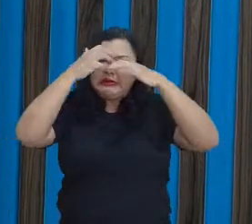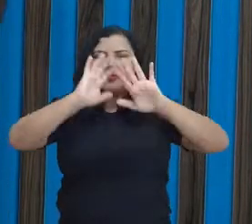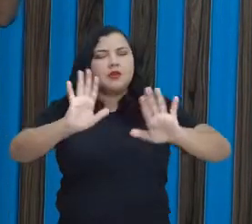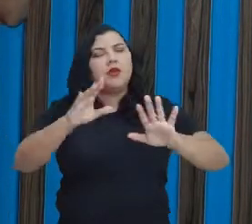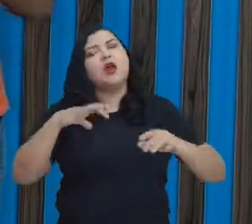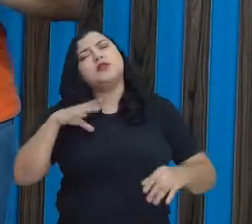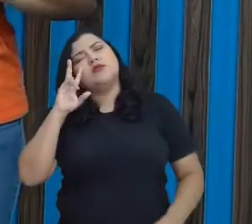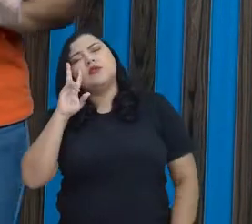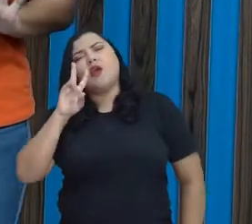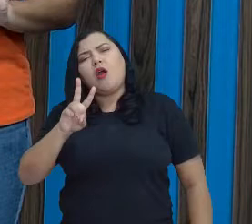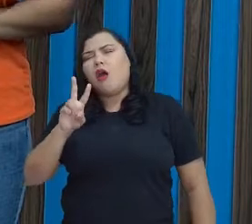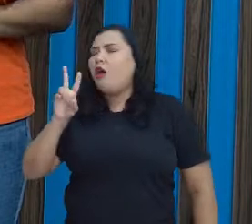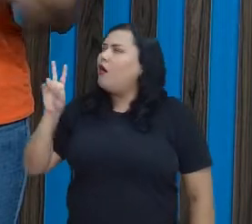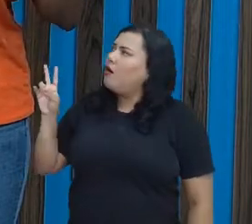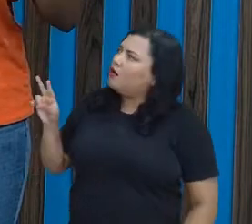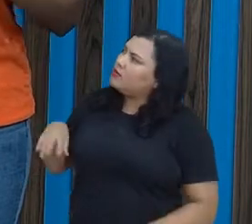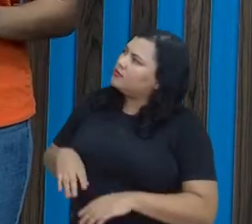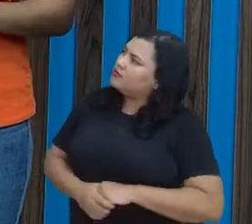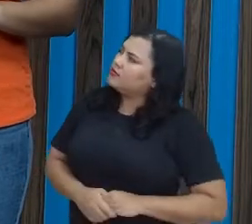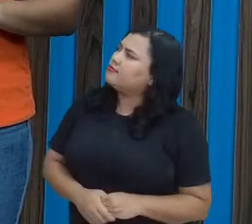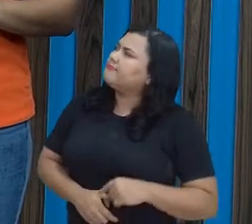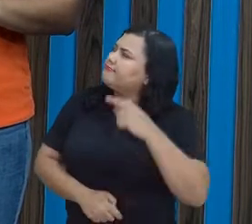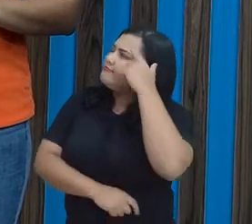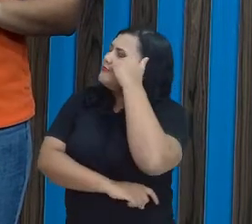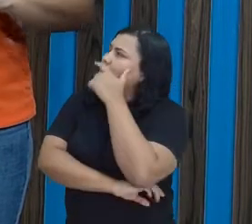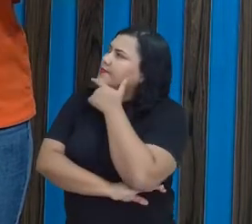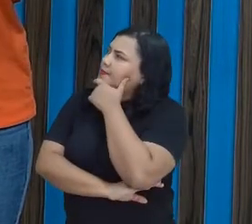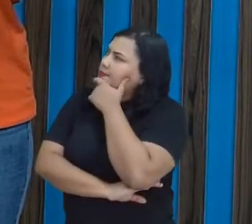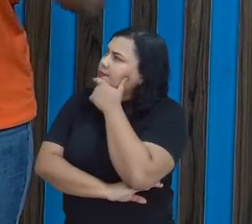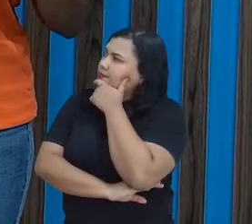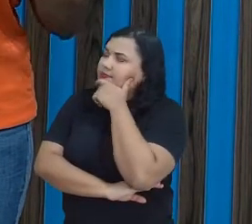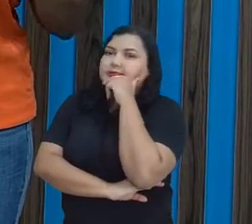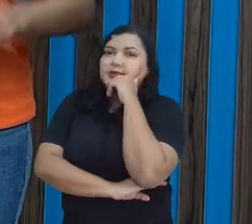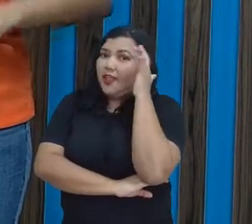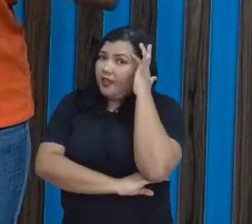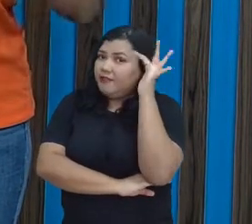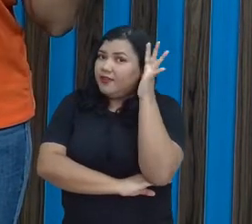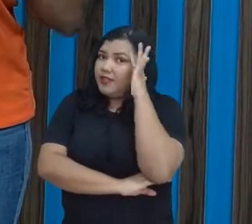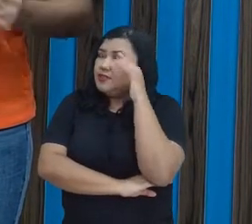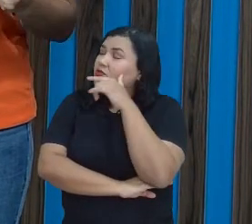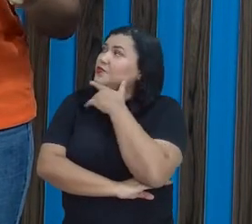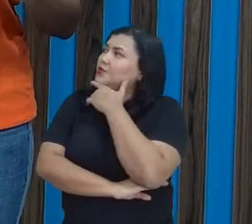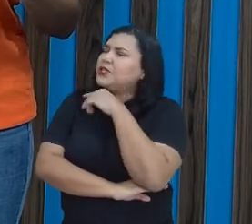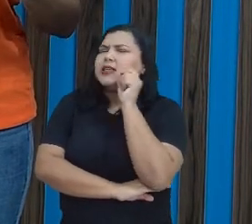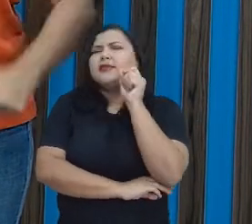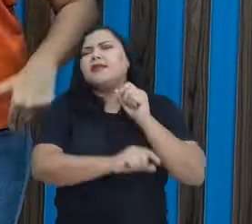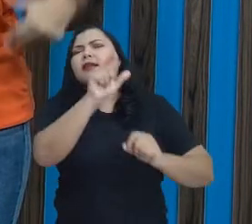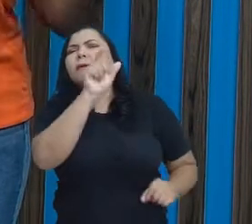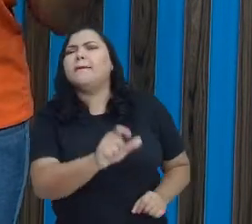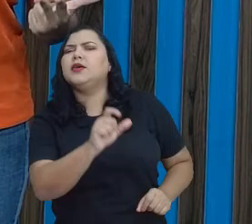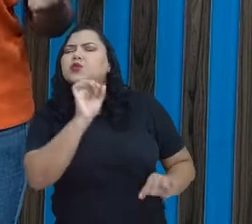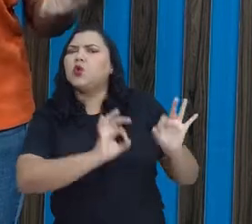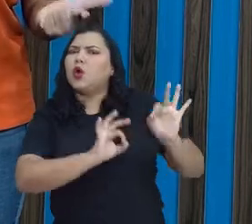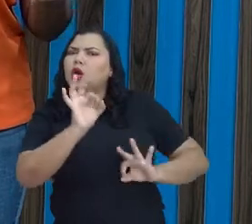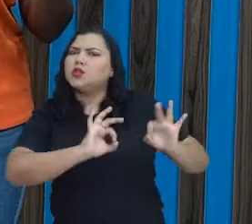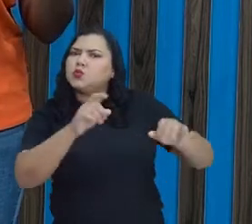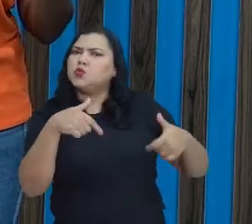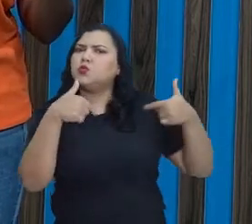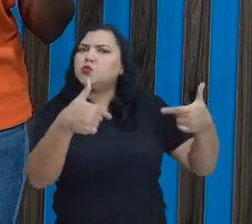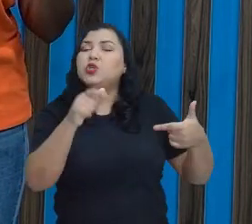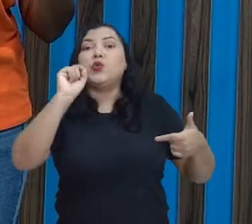olharem para a oração e pensarem. Quem fez a ação, qual é a ação e o que foi